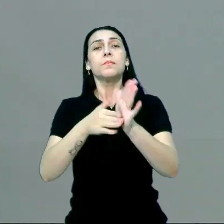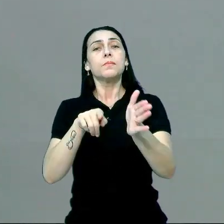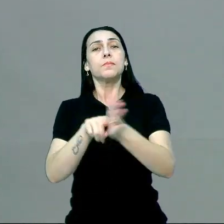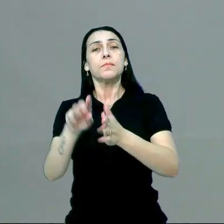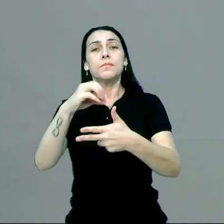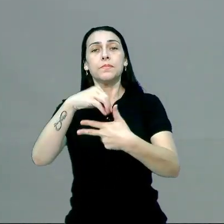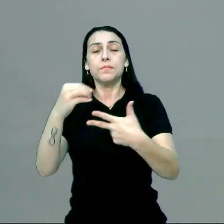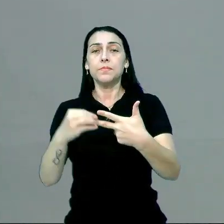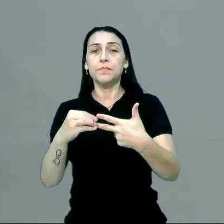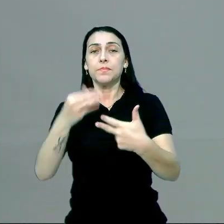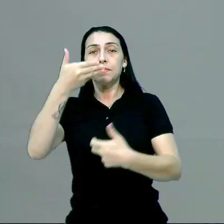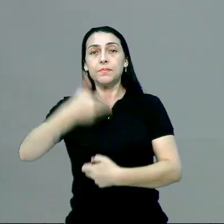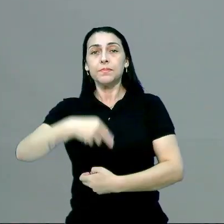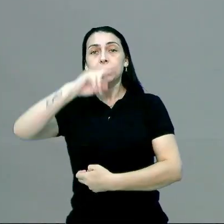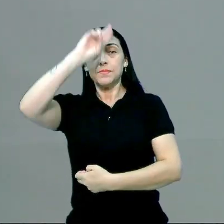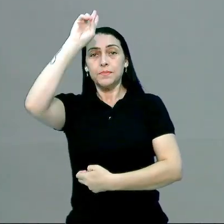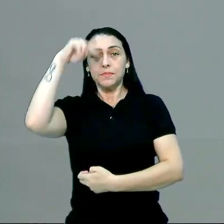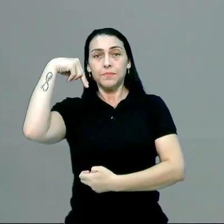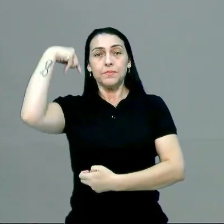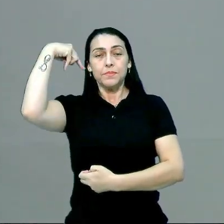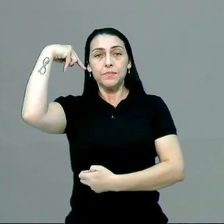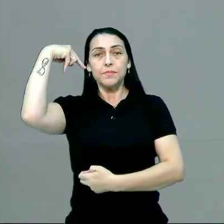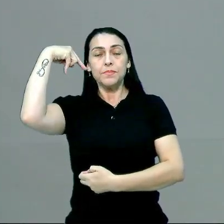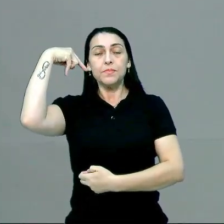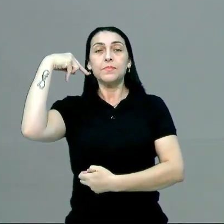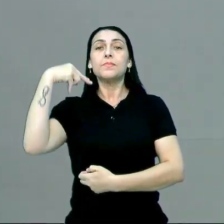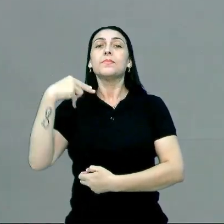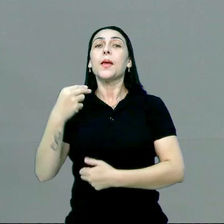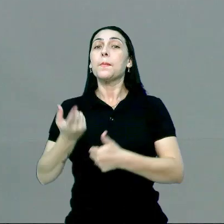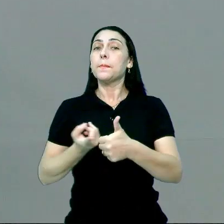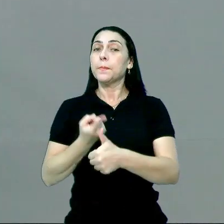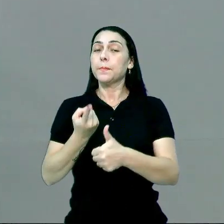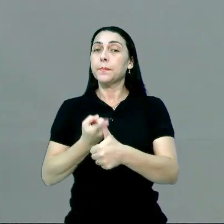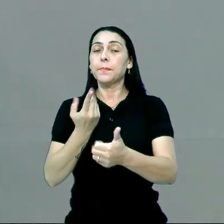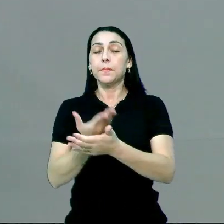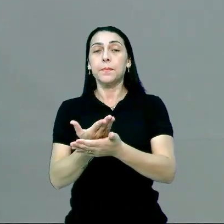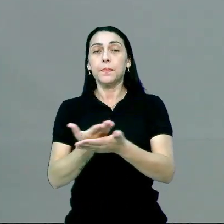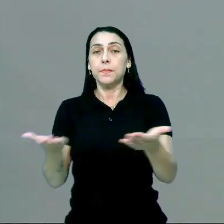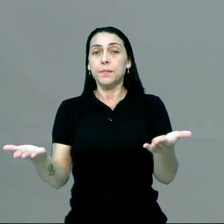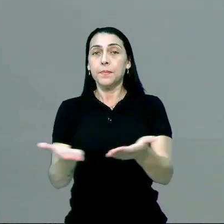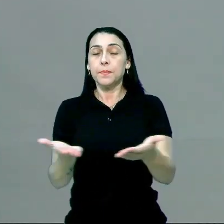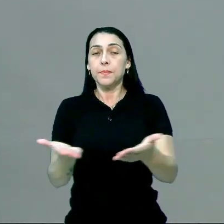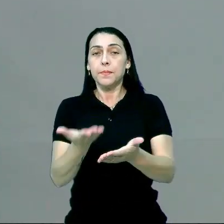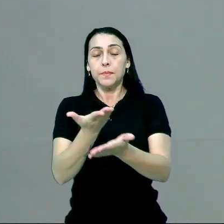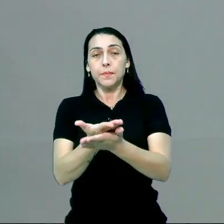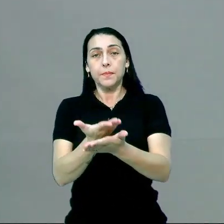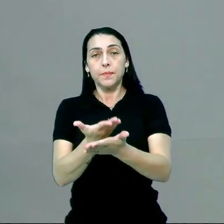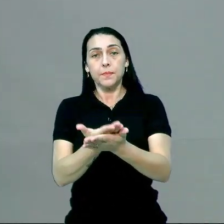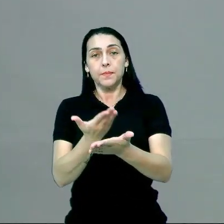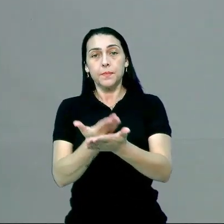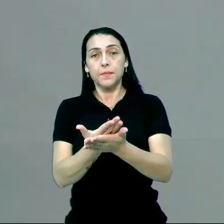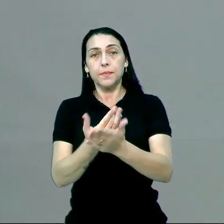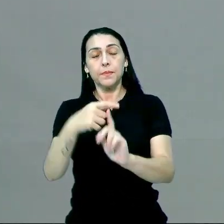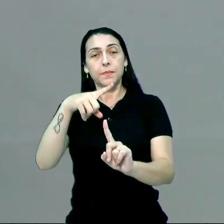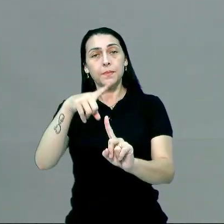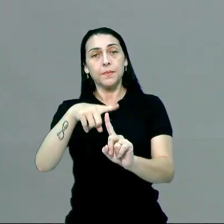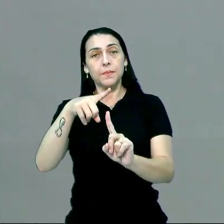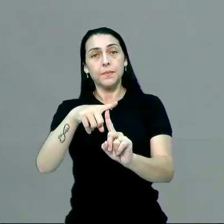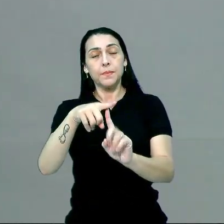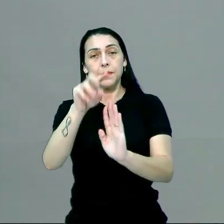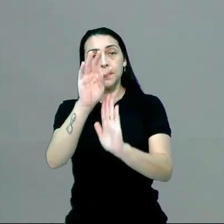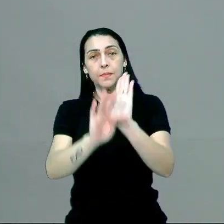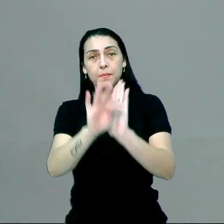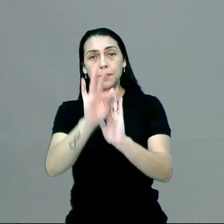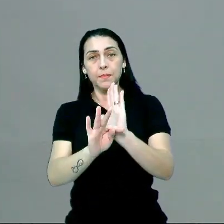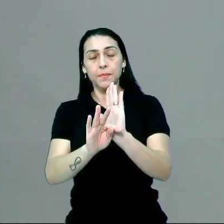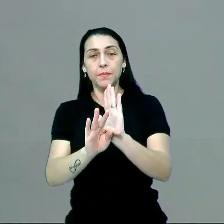no Enem. Meu nome é Naraline Menezes e, em primeiro lugar, na aula de hoje nós iremos estudar os tipos